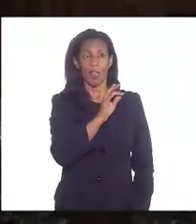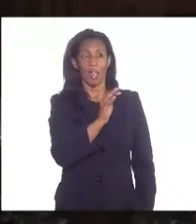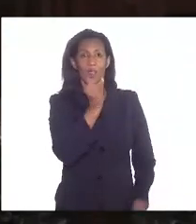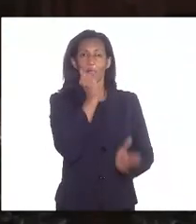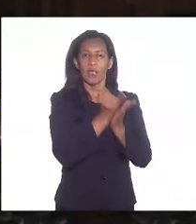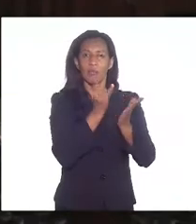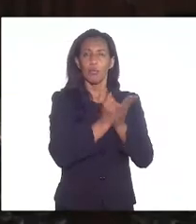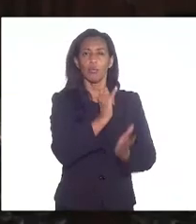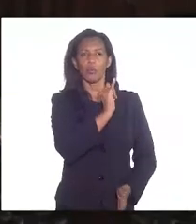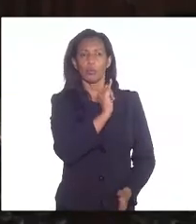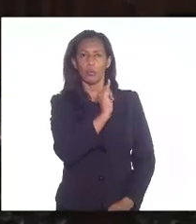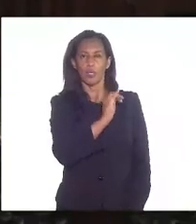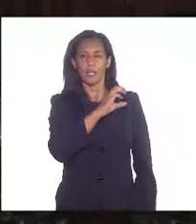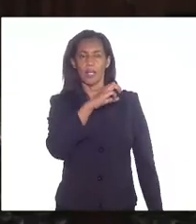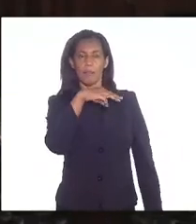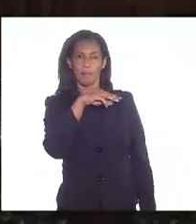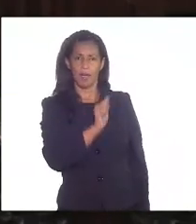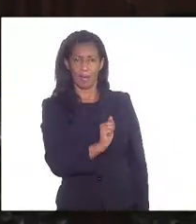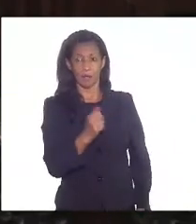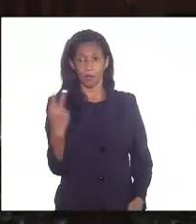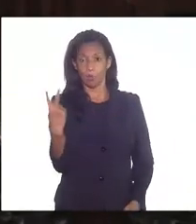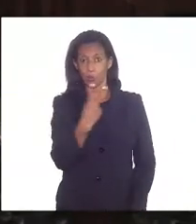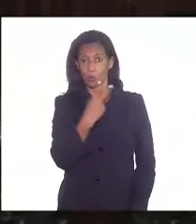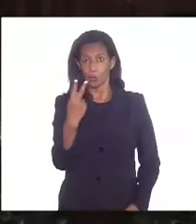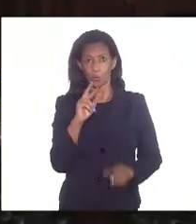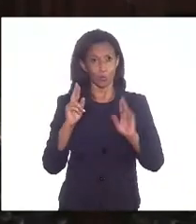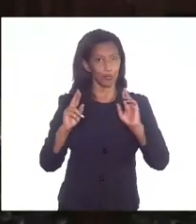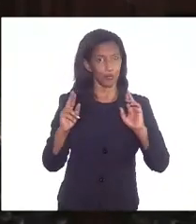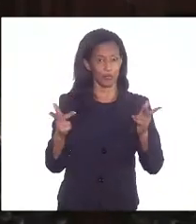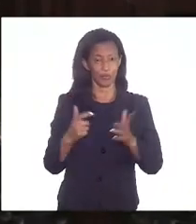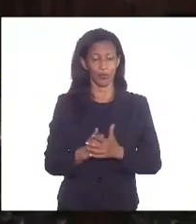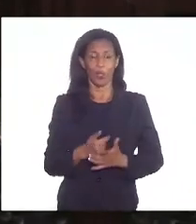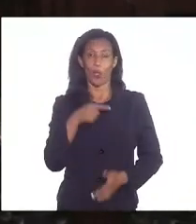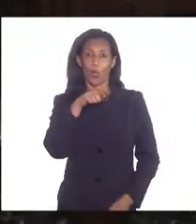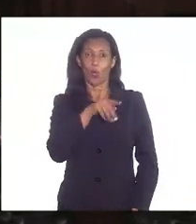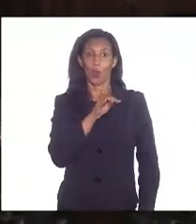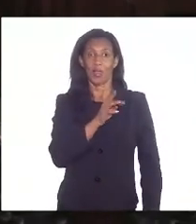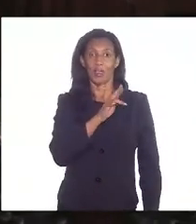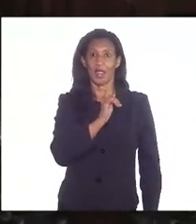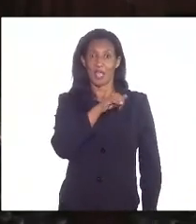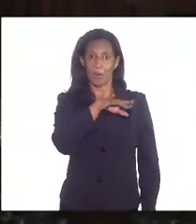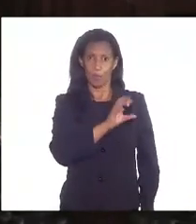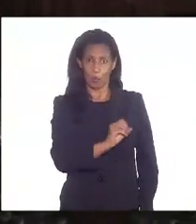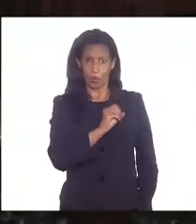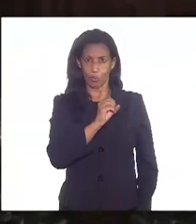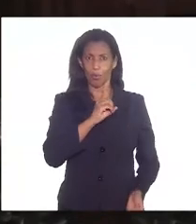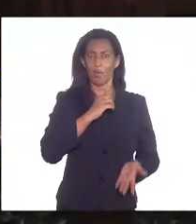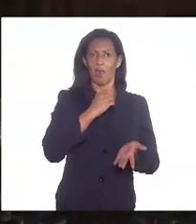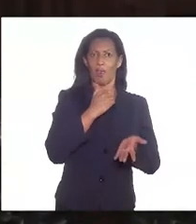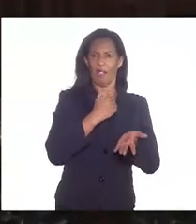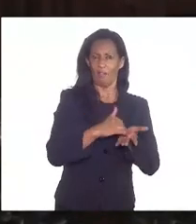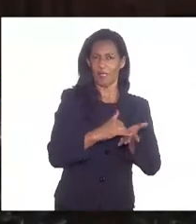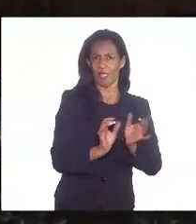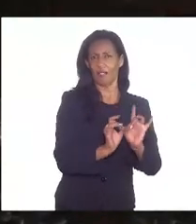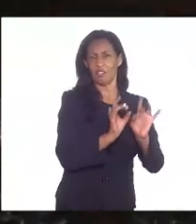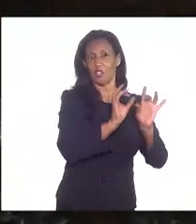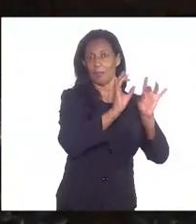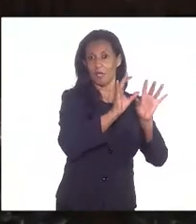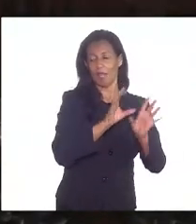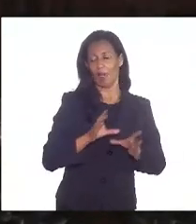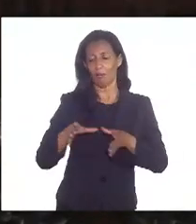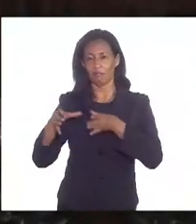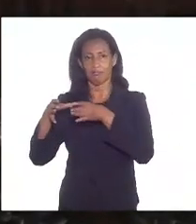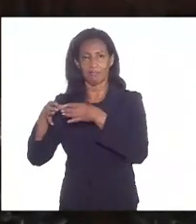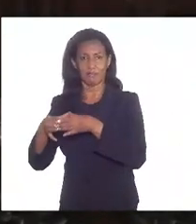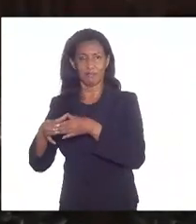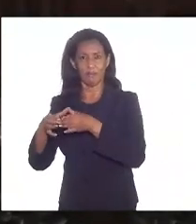ICMS, 2 coisas distintas. Sob o ponto de vista do tributo, a Fazenda tem a especialização, sob o ponto de